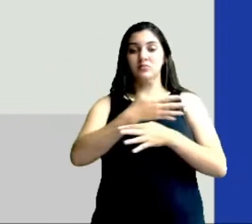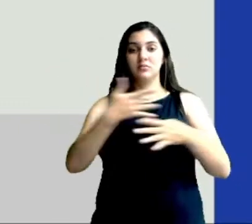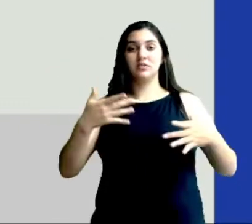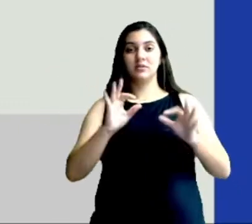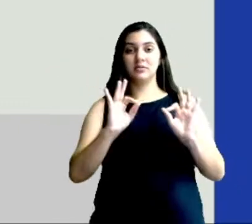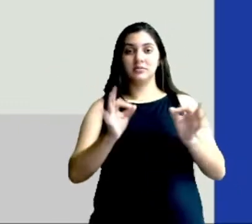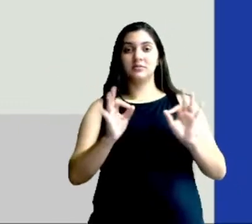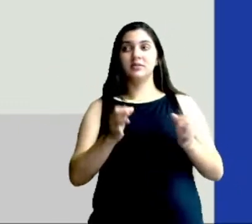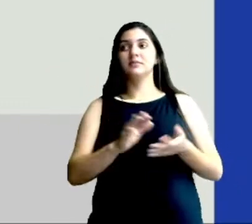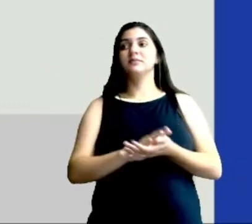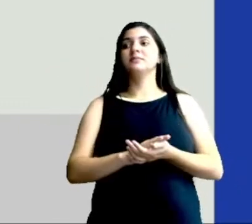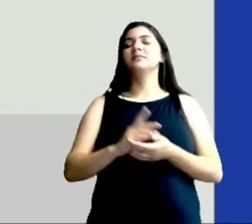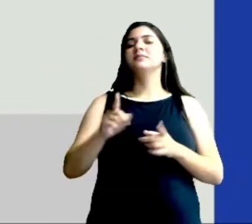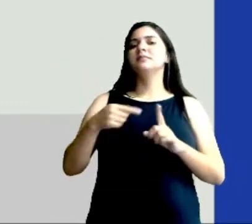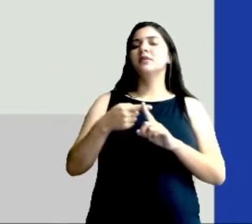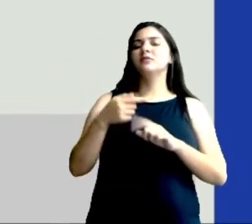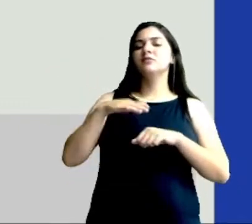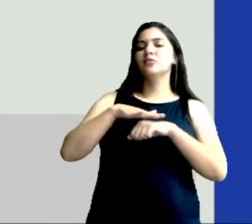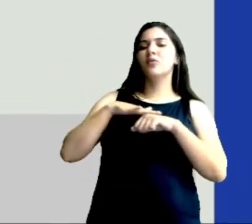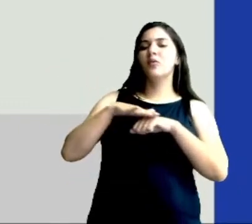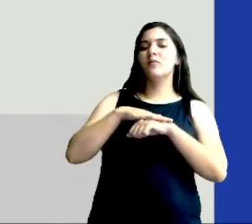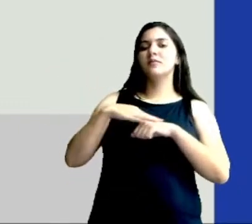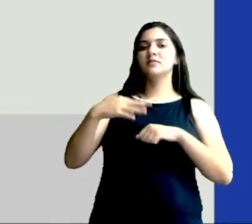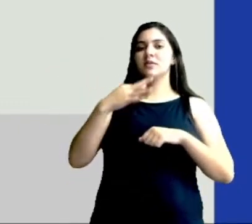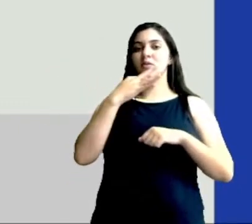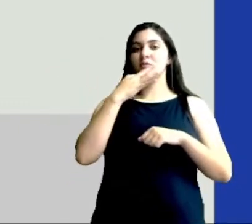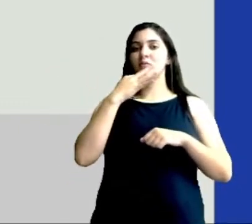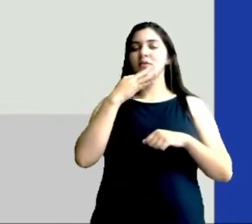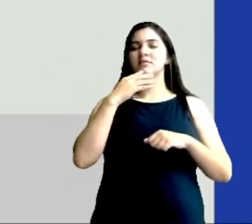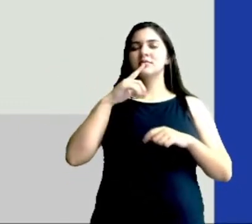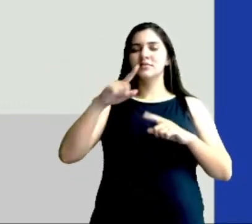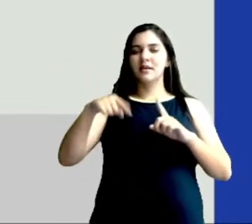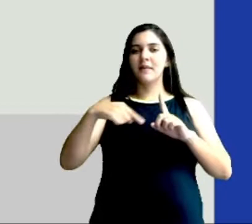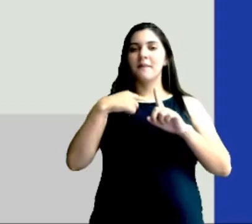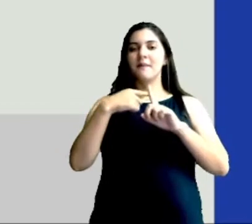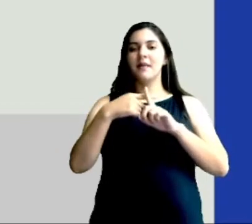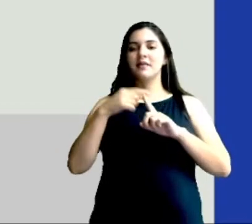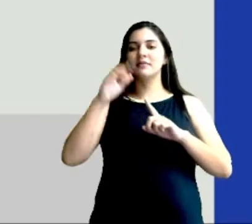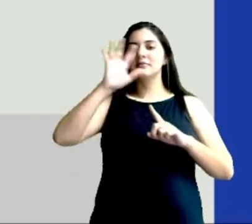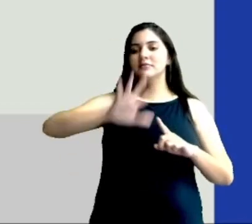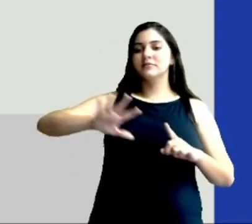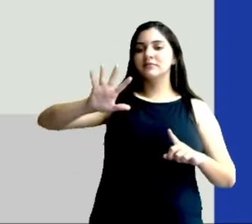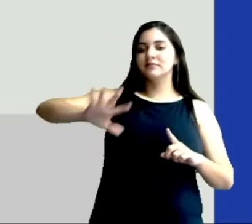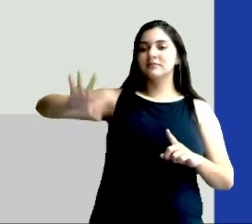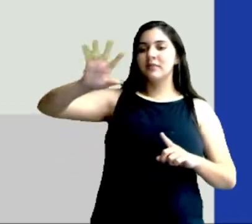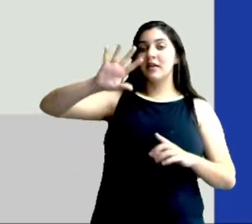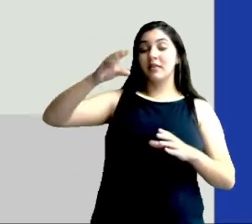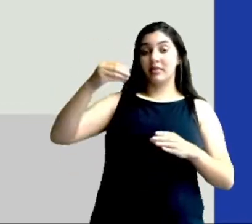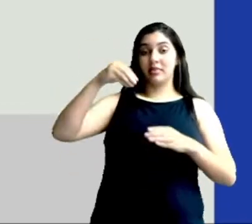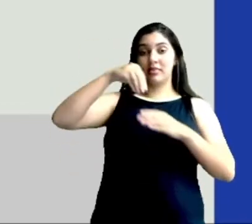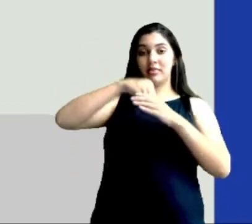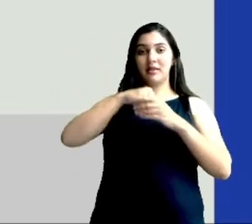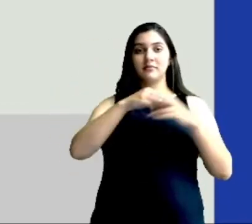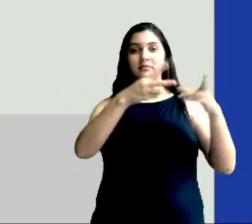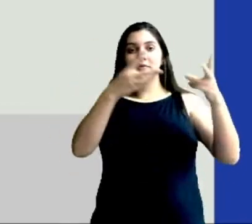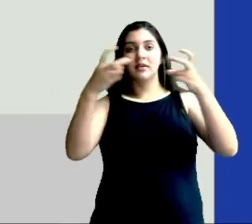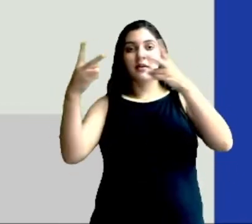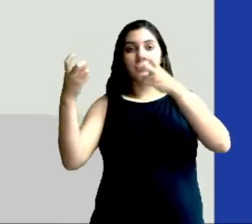tá certo? Mas vamos conversar e conhecer um pouquinho mais sobre paisagem, né, dentro da perspectiva